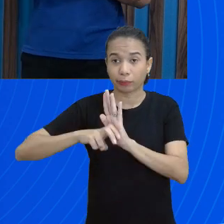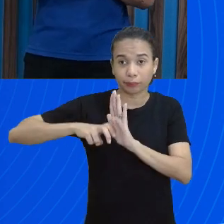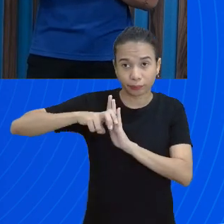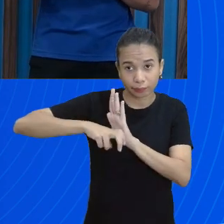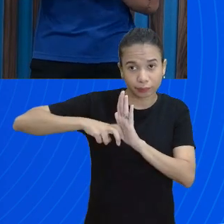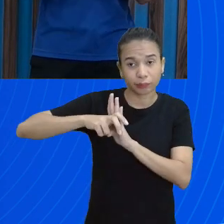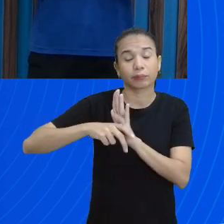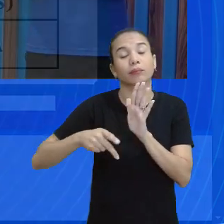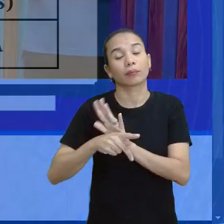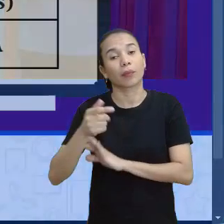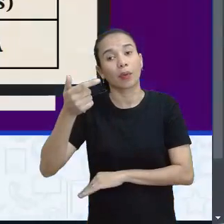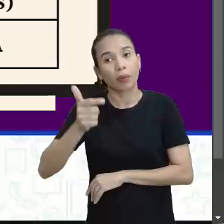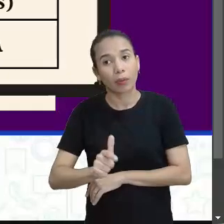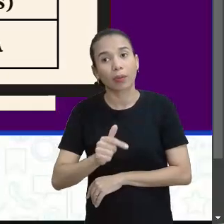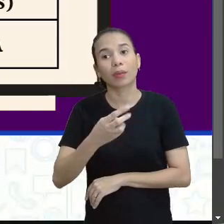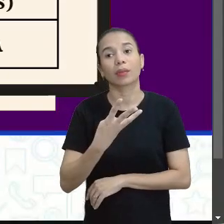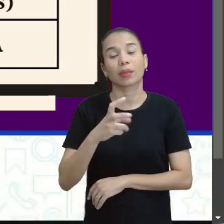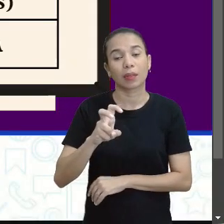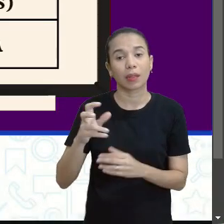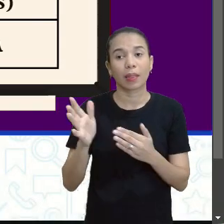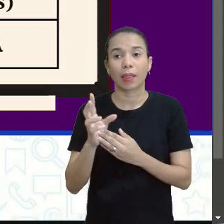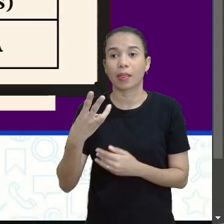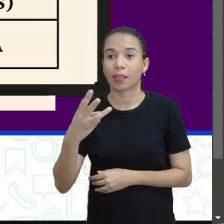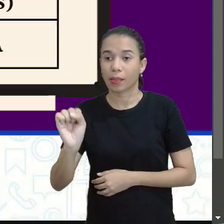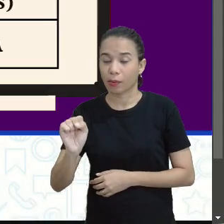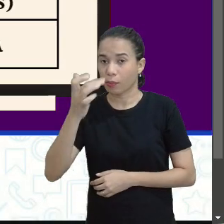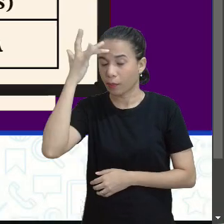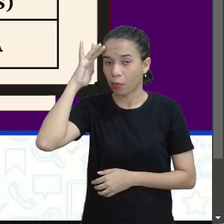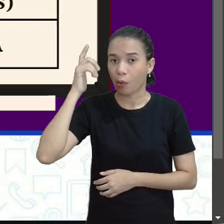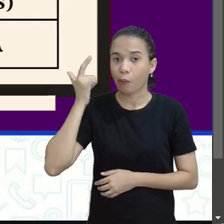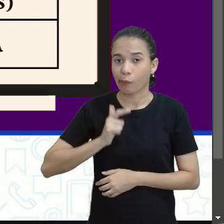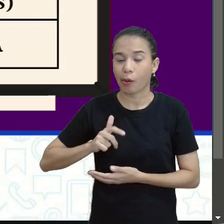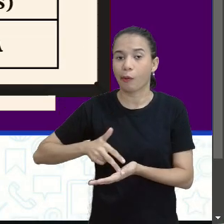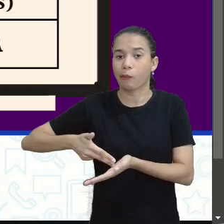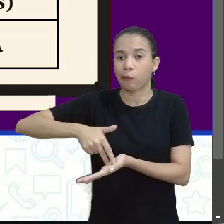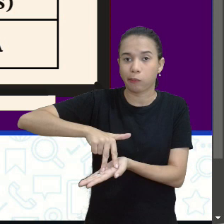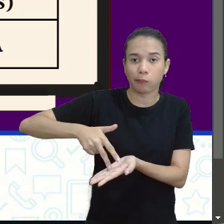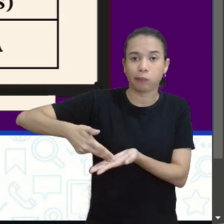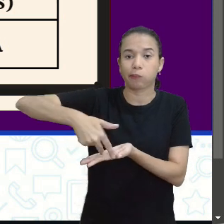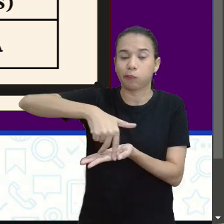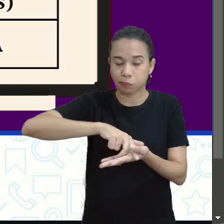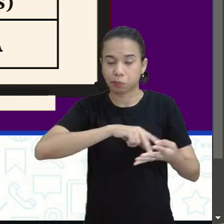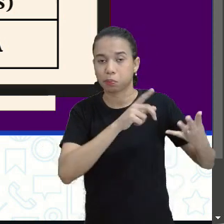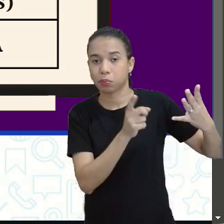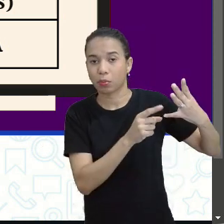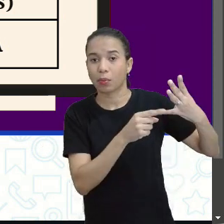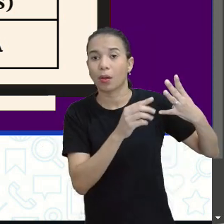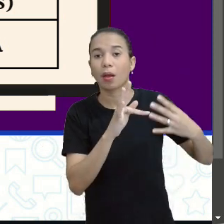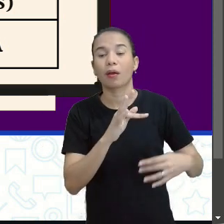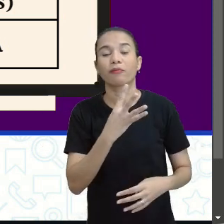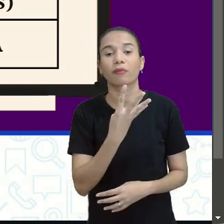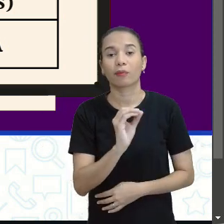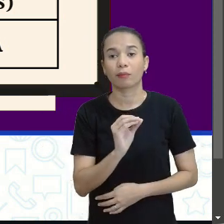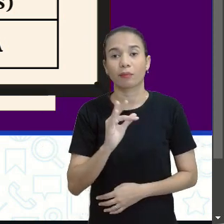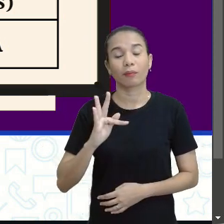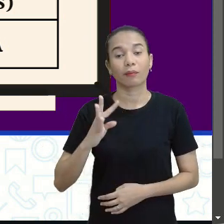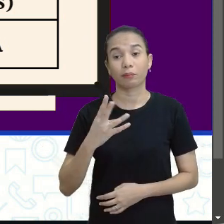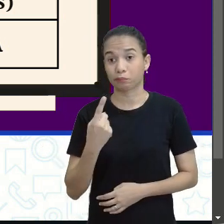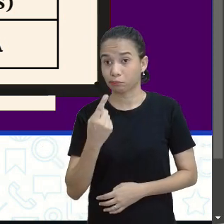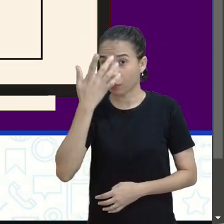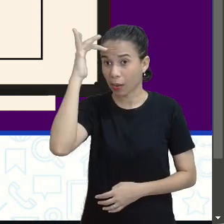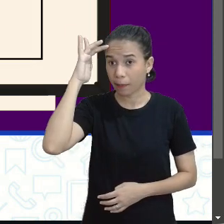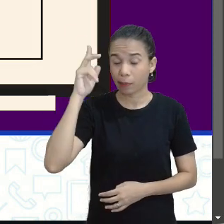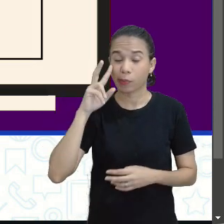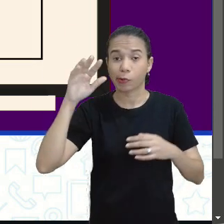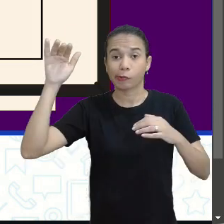né? Mais uma vez, 35 a 38 para andantes. F40 e 41, pessoas